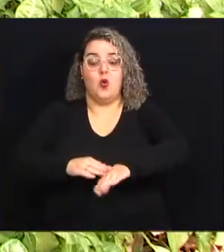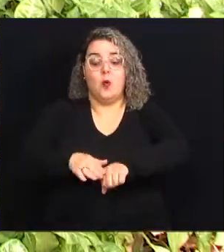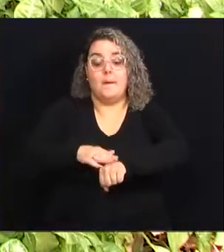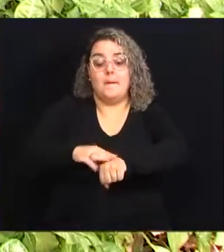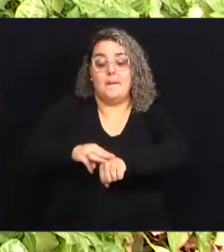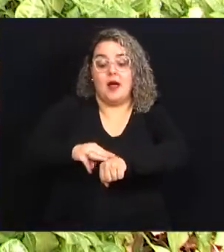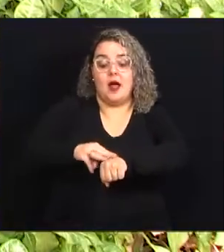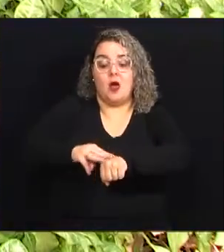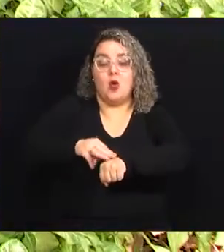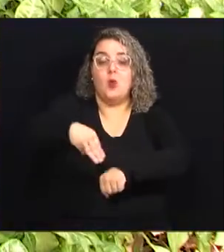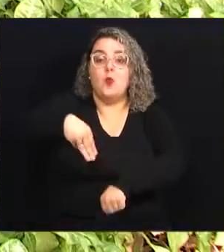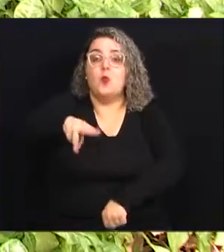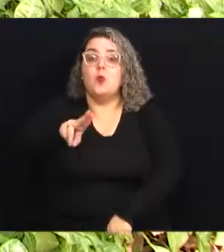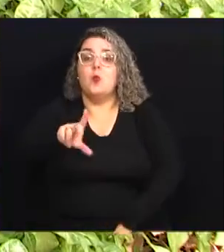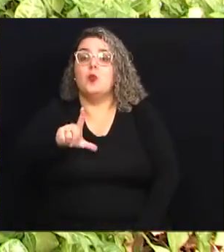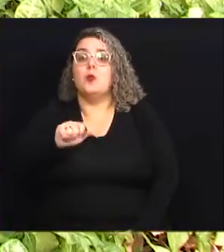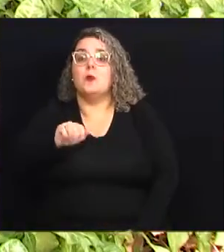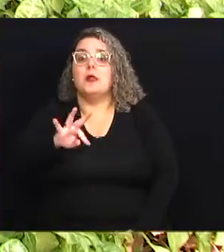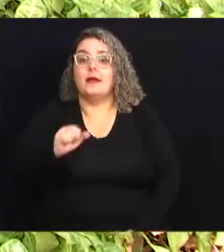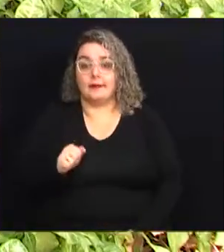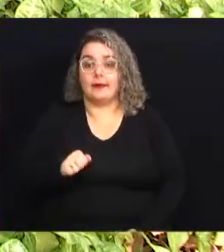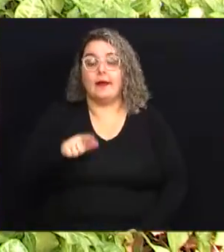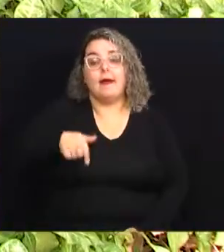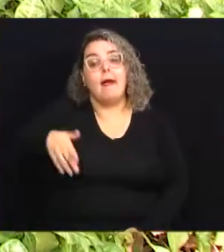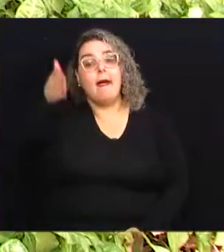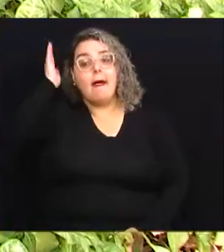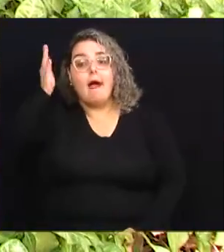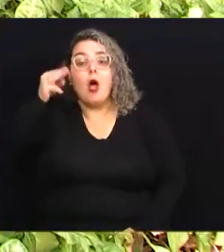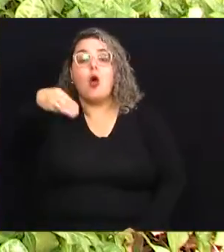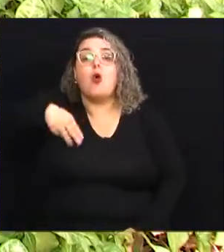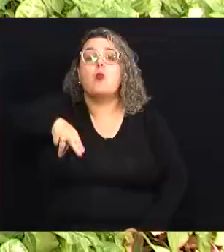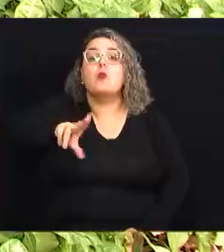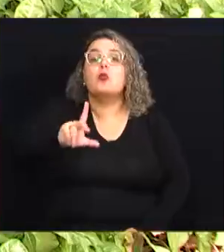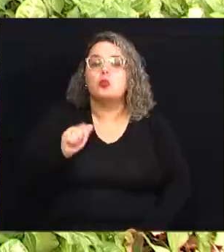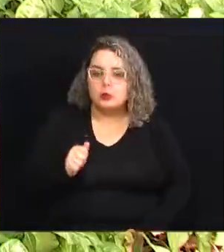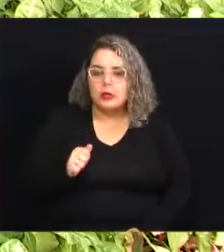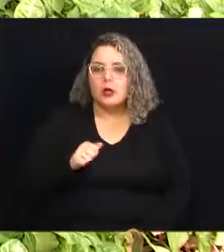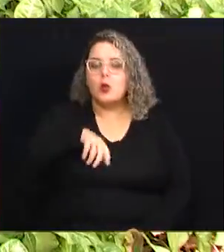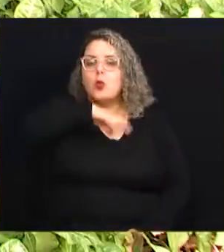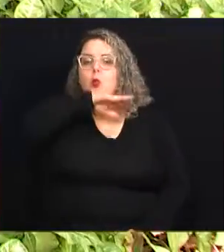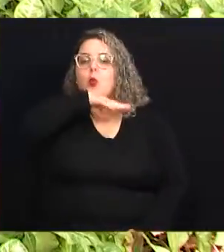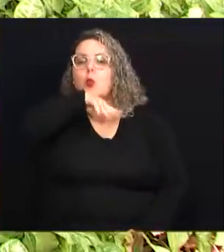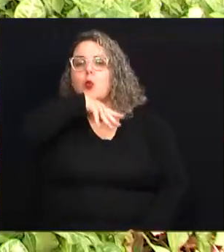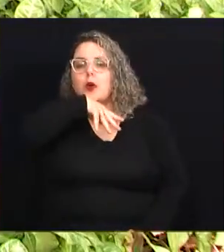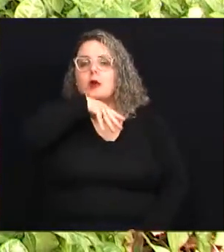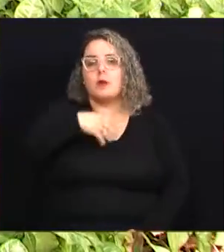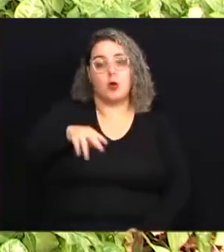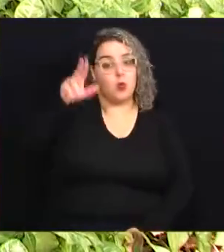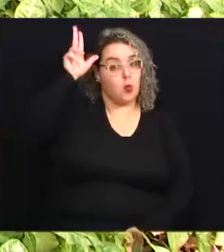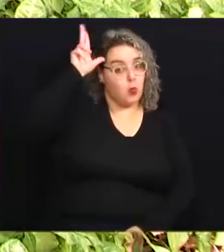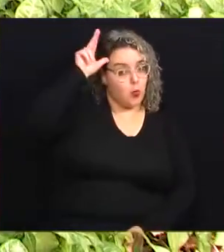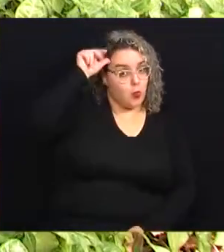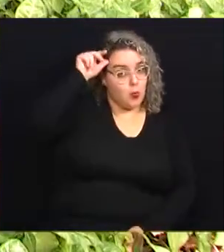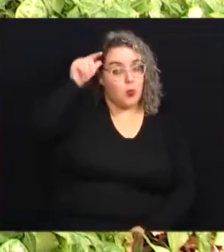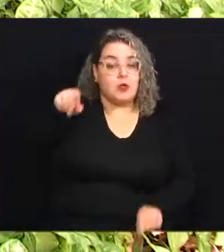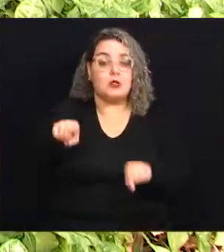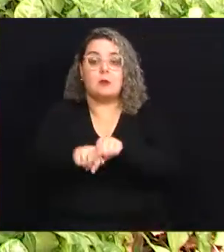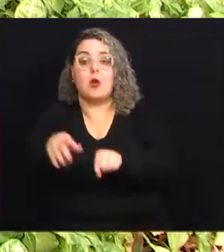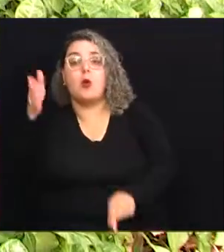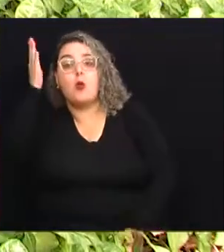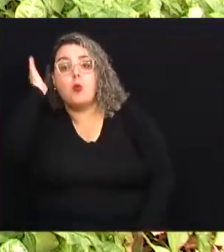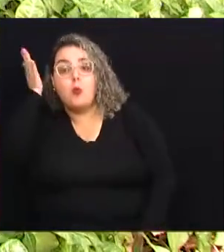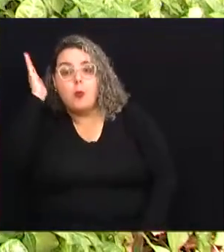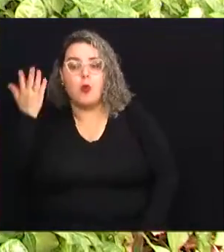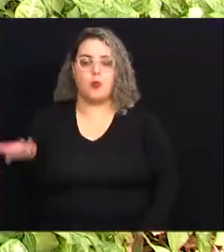Mulata, a palavra mulata, ela vem do mula, né? Que seria um animal híbrido entre um cavalo e